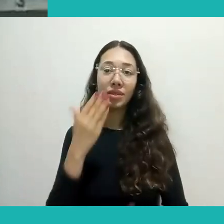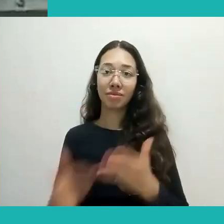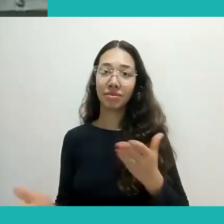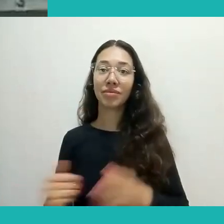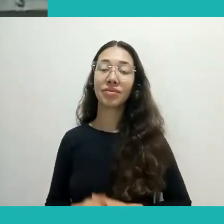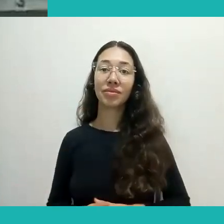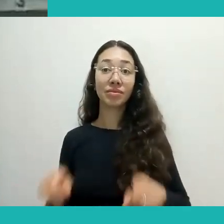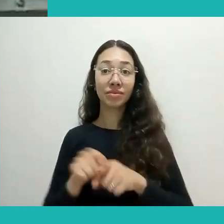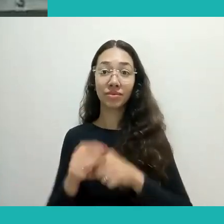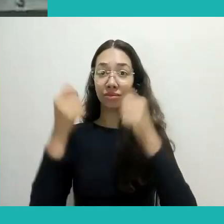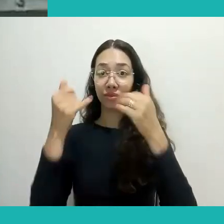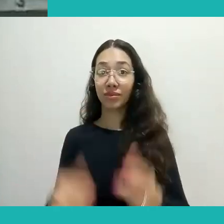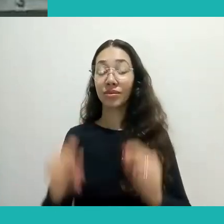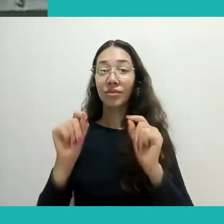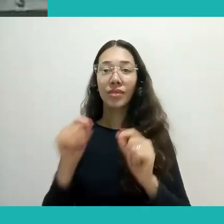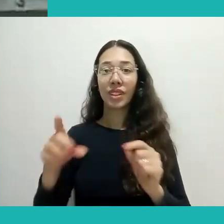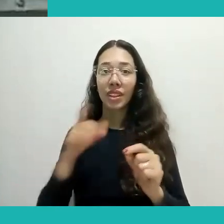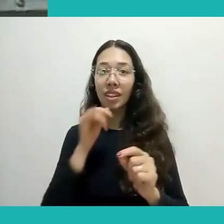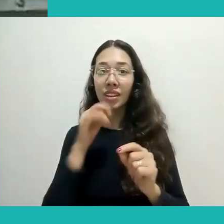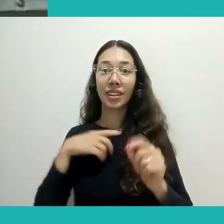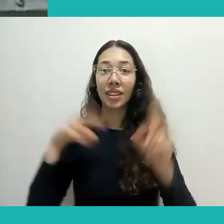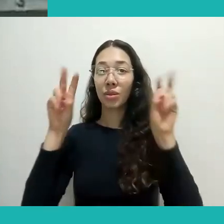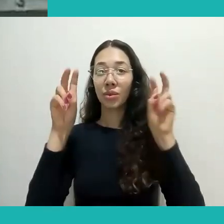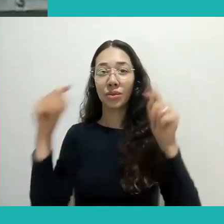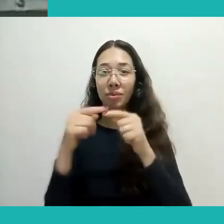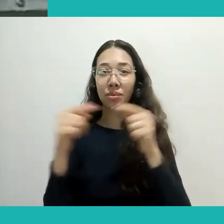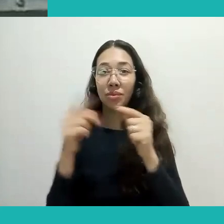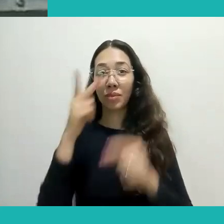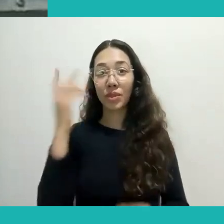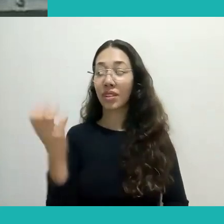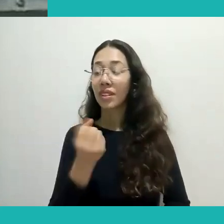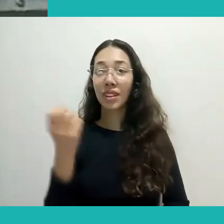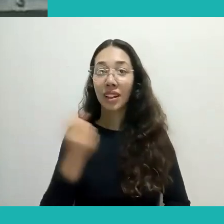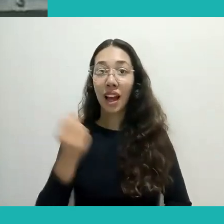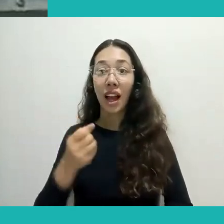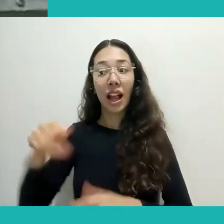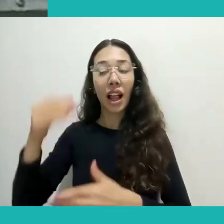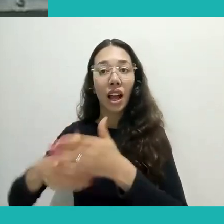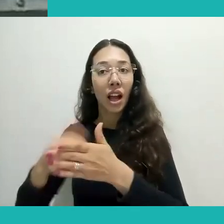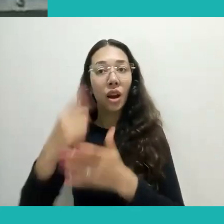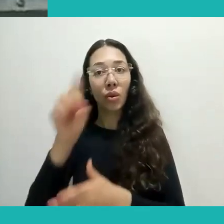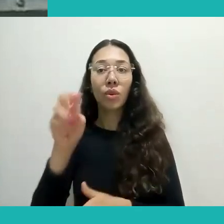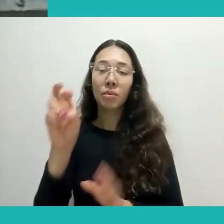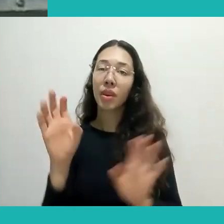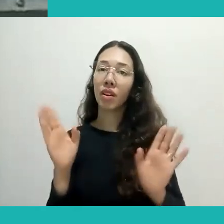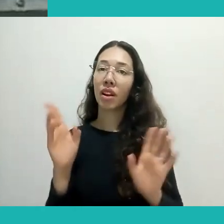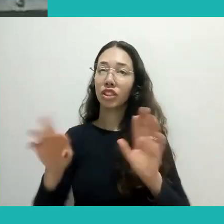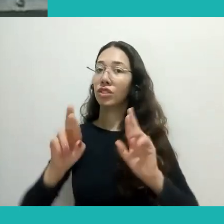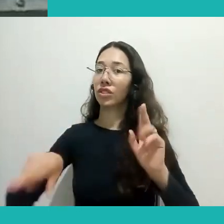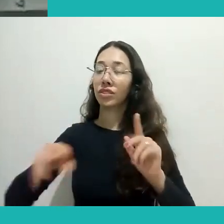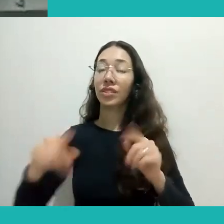essa questão ela não se coloca em relação ao pensionista que recolhe os 1,5%. Né? Por quê? Porque o artigo 14